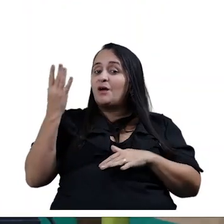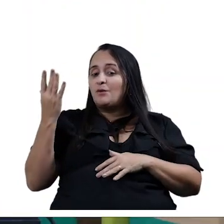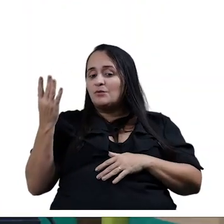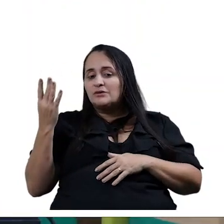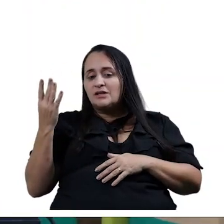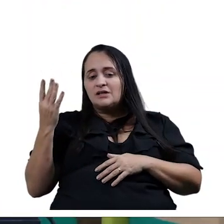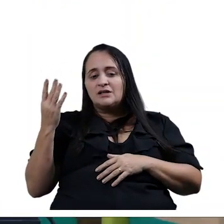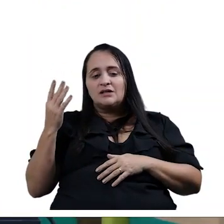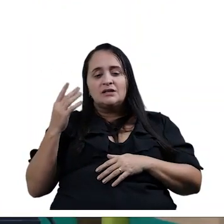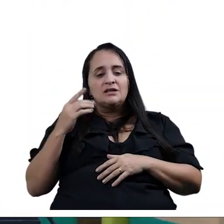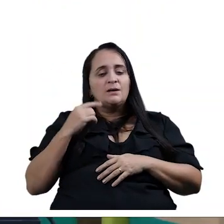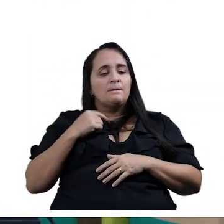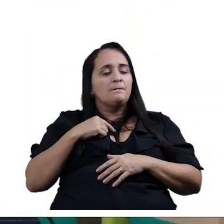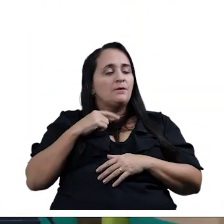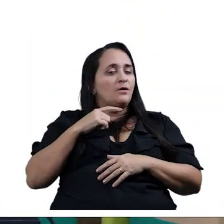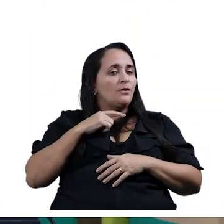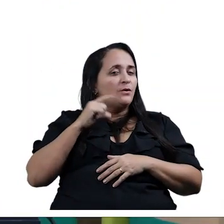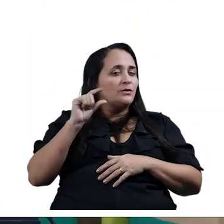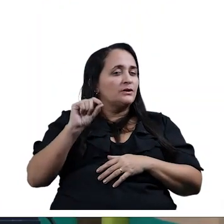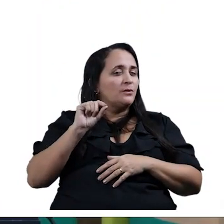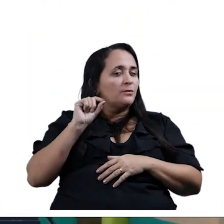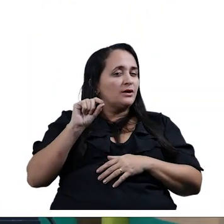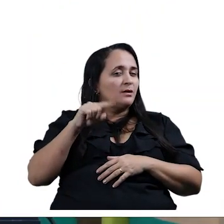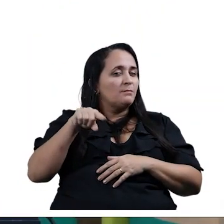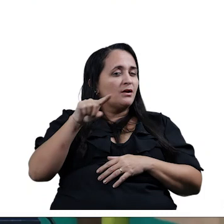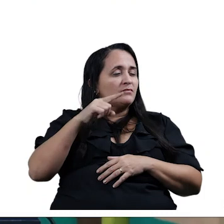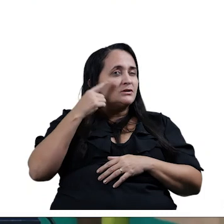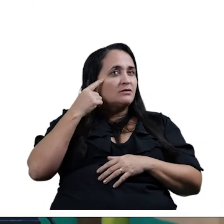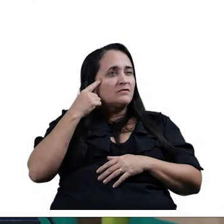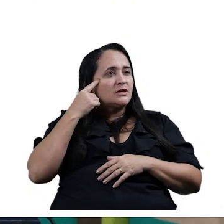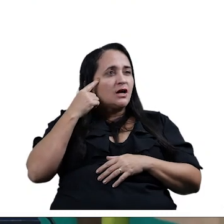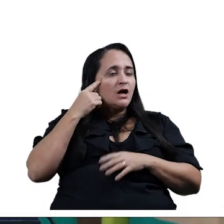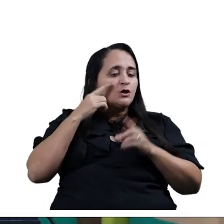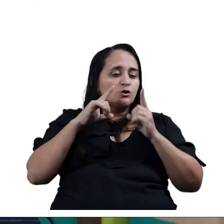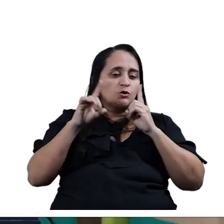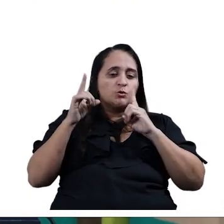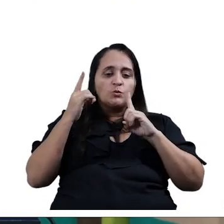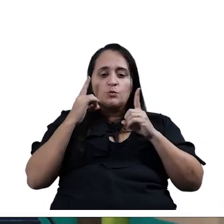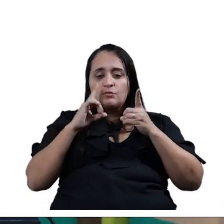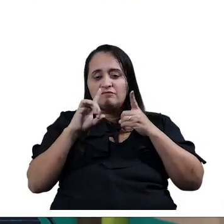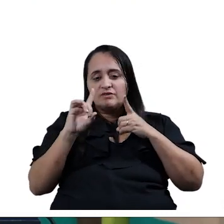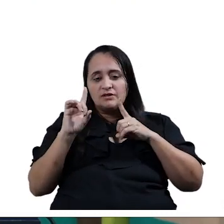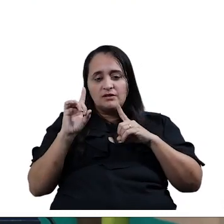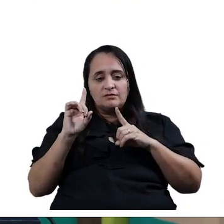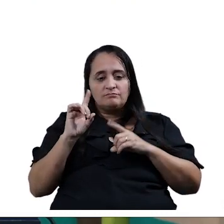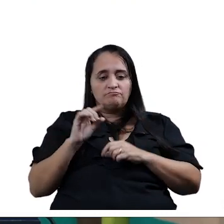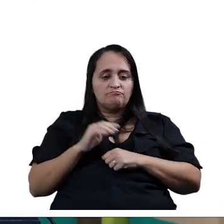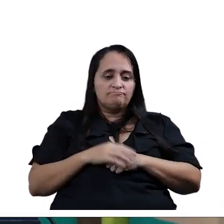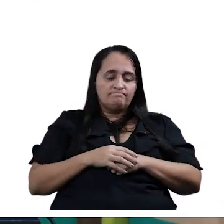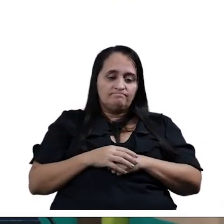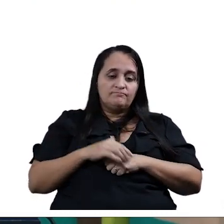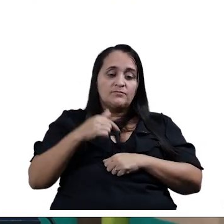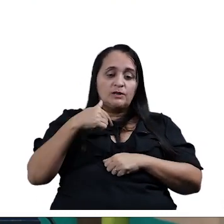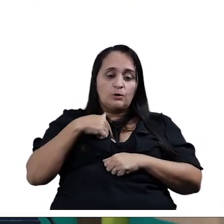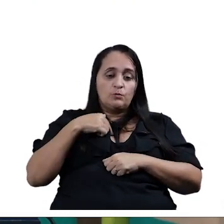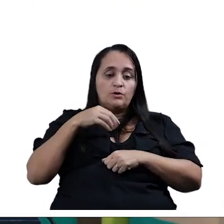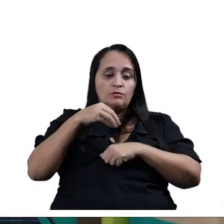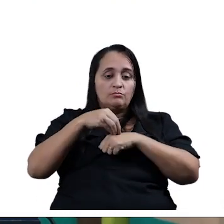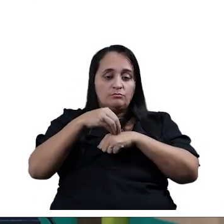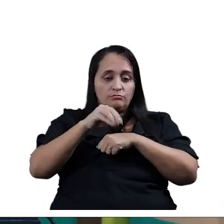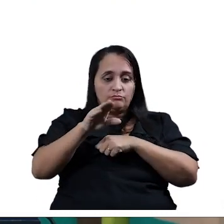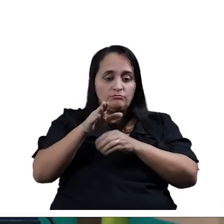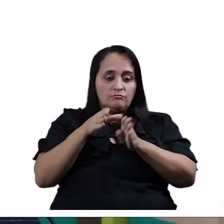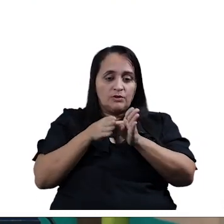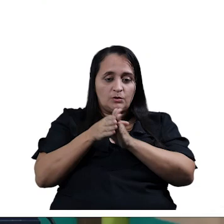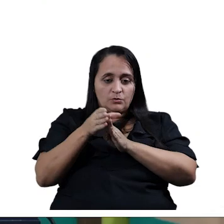externas. Eles colocam muitas questões para trazer dúvida para a gente. Então, o que eu aconselho a